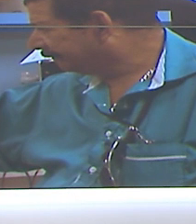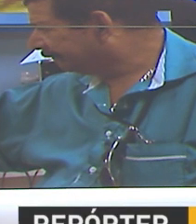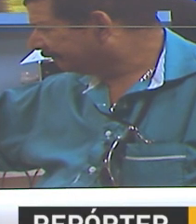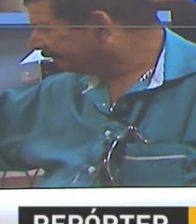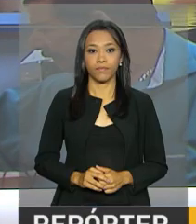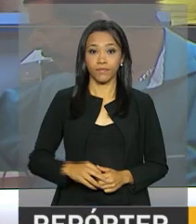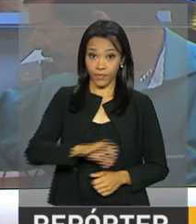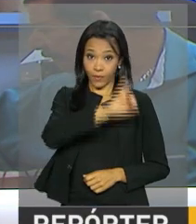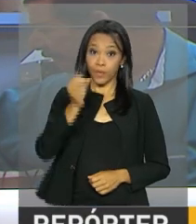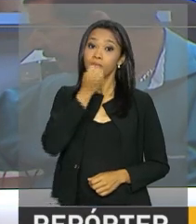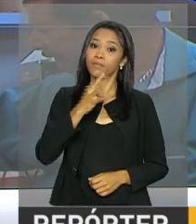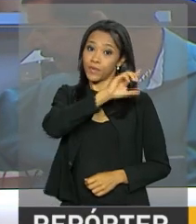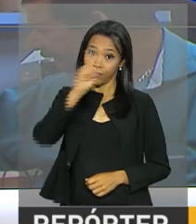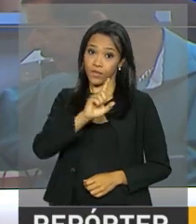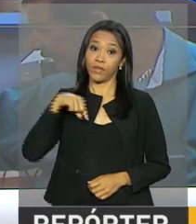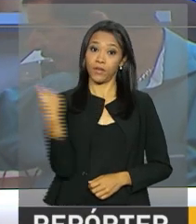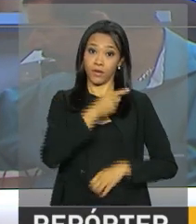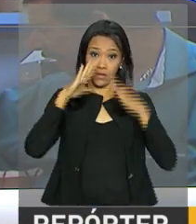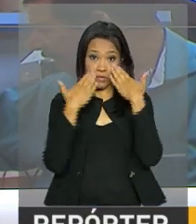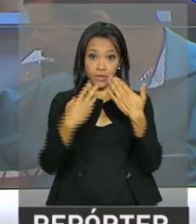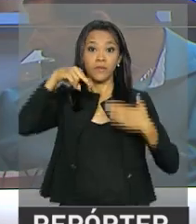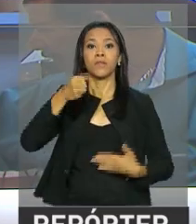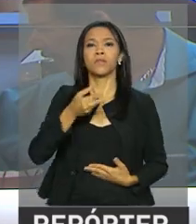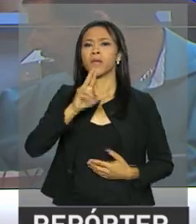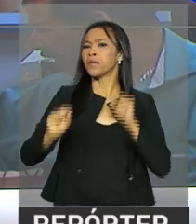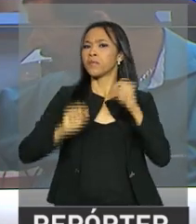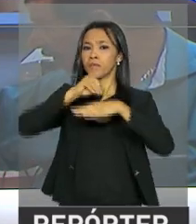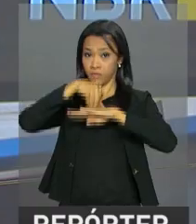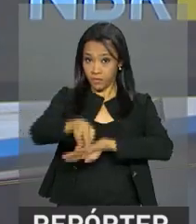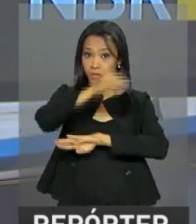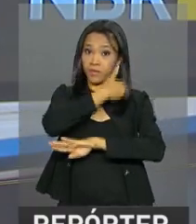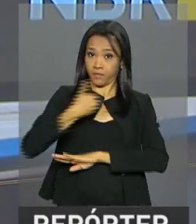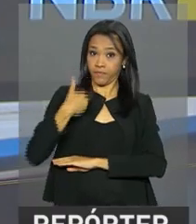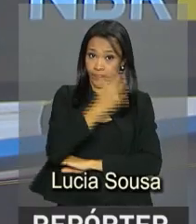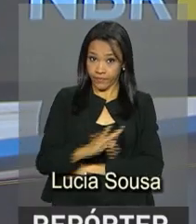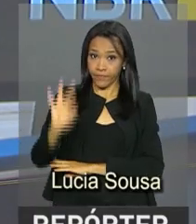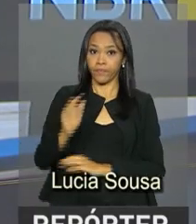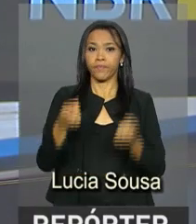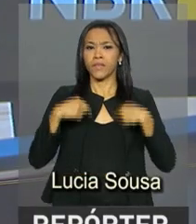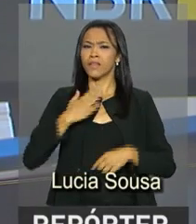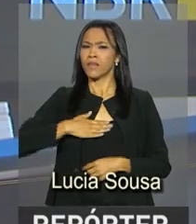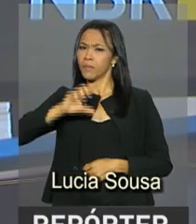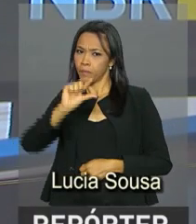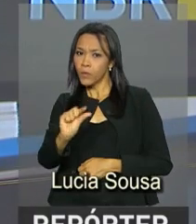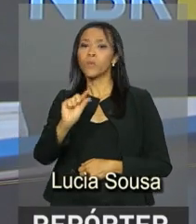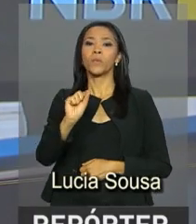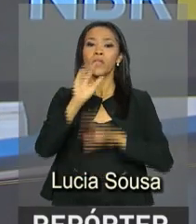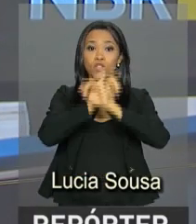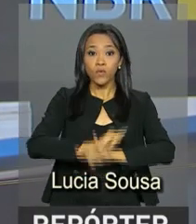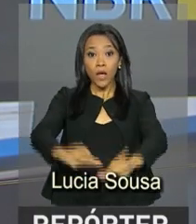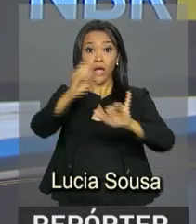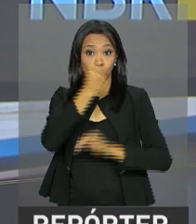olá bom dia ao repórter desta revolta com as notícias do governo federal vão ser divulgados daqui a pouco os números do